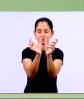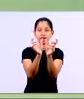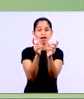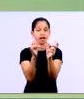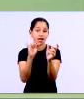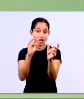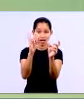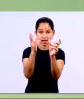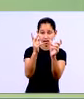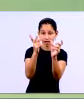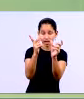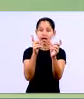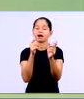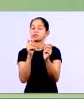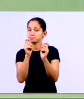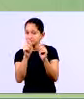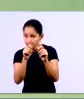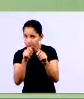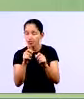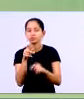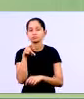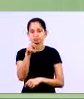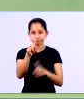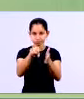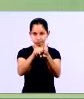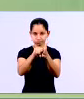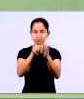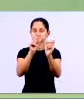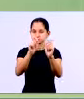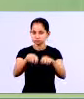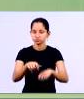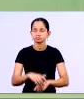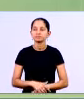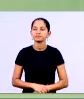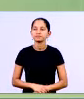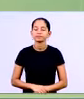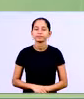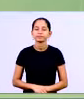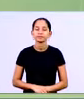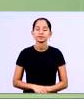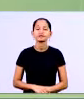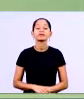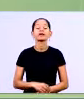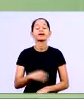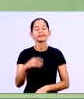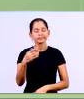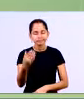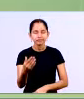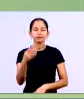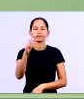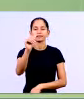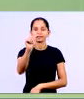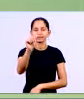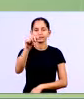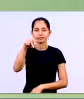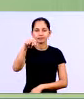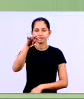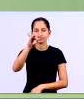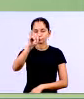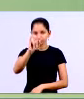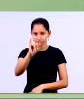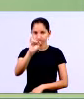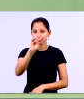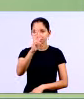H, nós permanecemos com o hífen. Com o hífen. E a pergunta do anti-herói, né, do aluno Alessandro, lá de